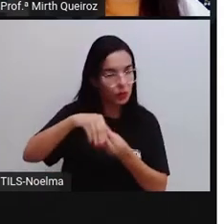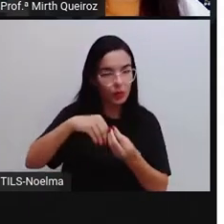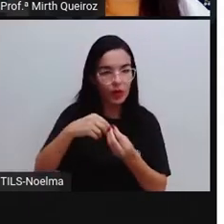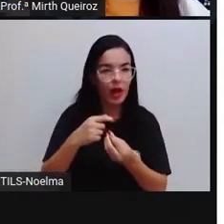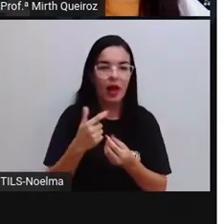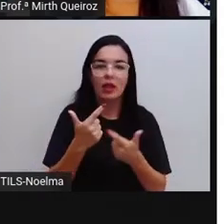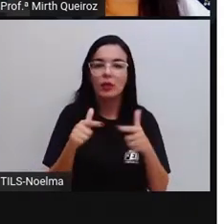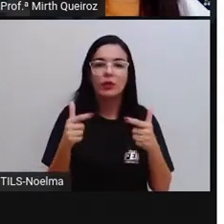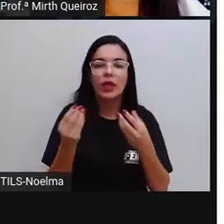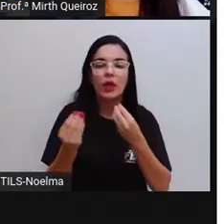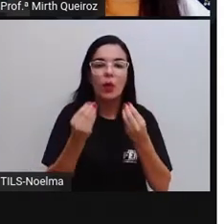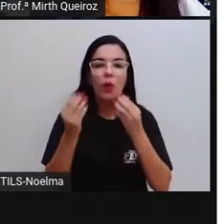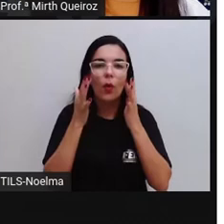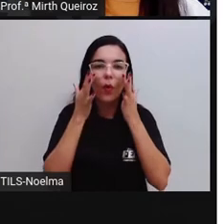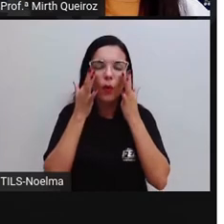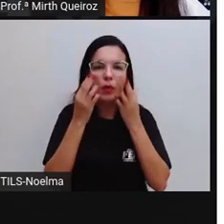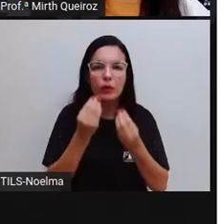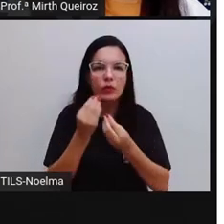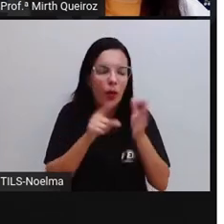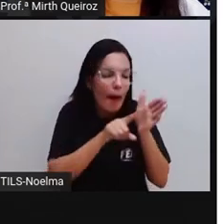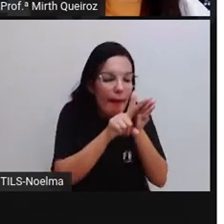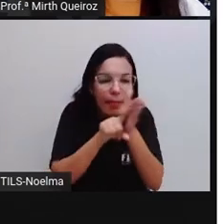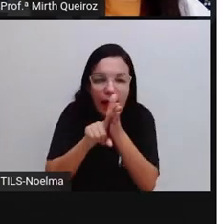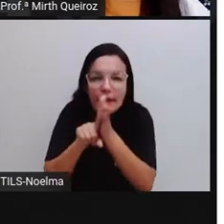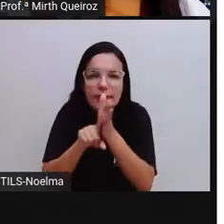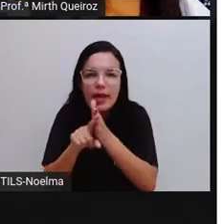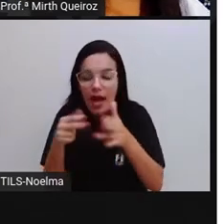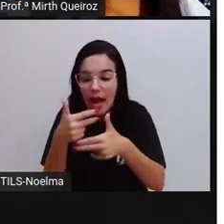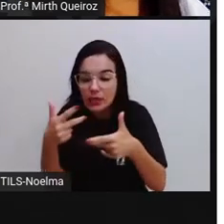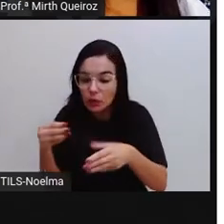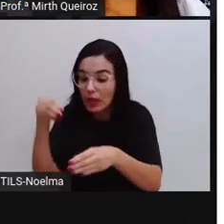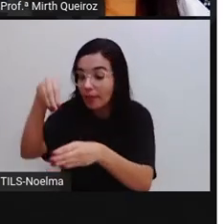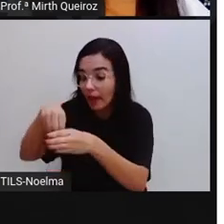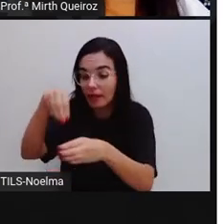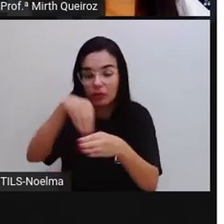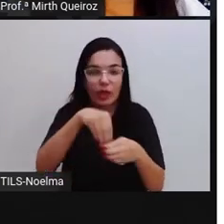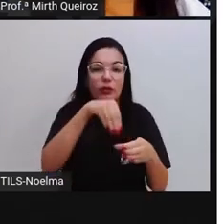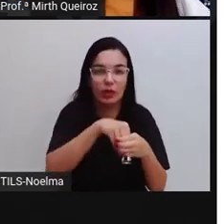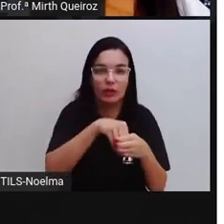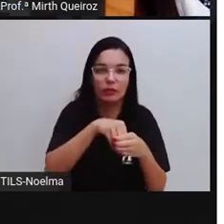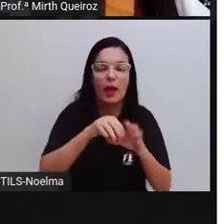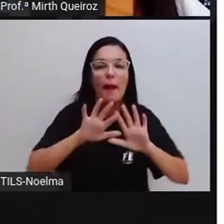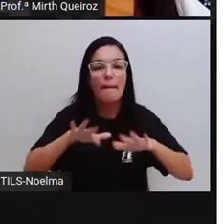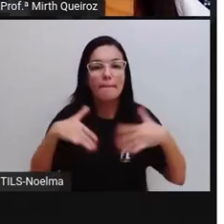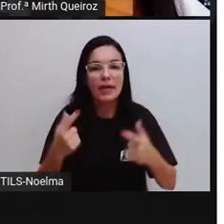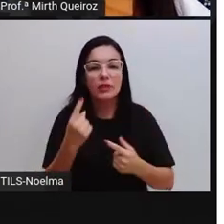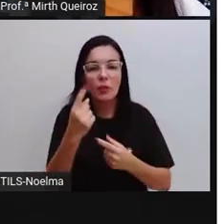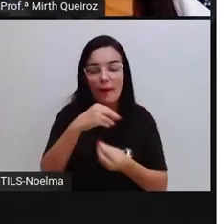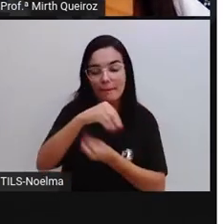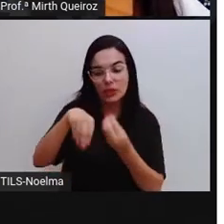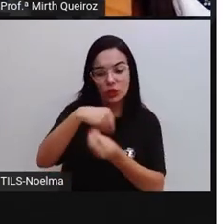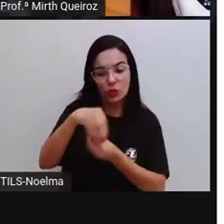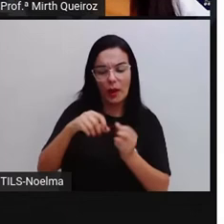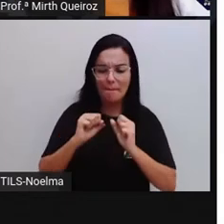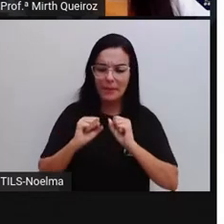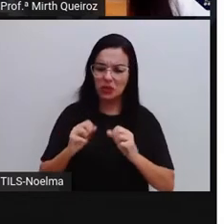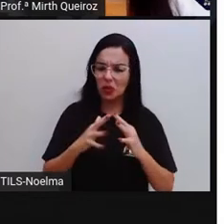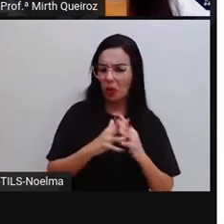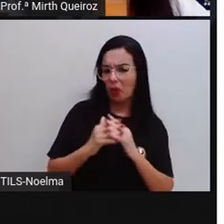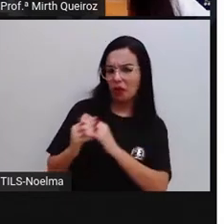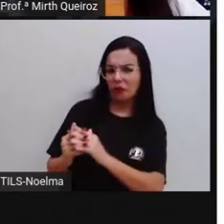consegue analisar quais são as substâncias envolvidas. E uma mistura pode nos confundir se a gente for